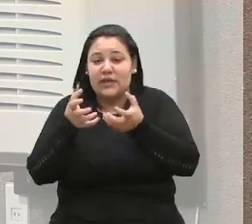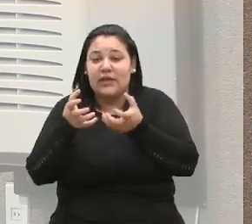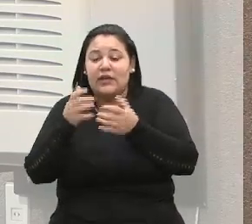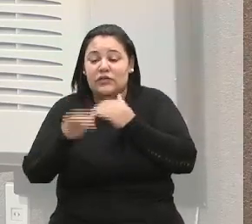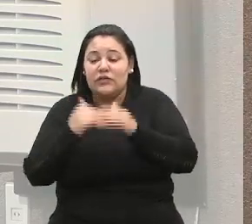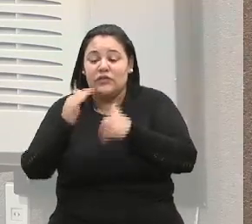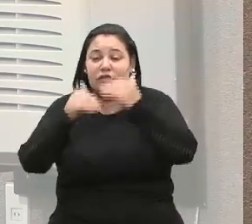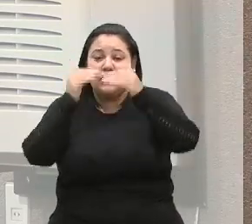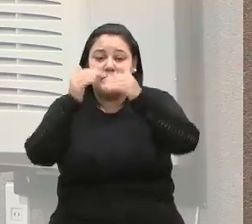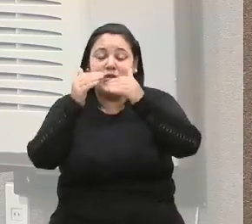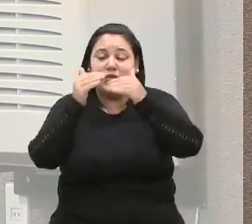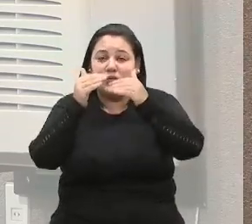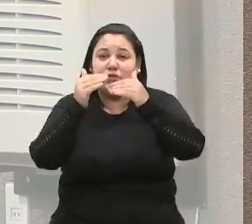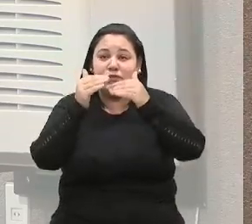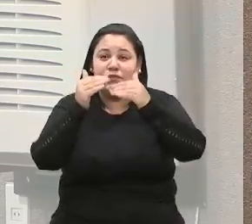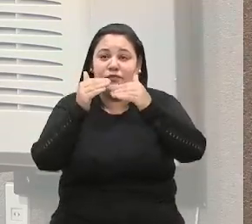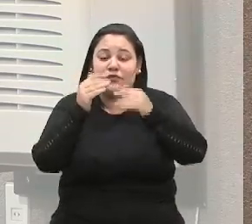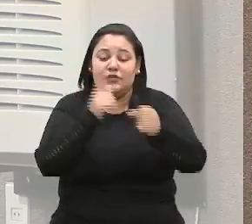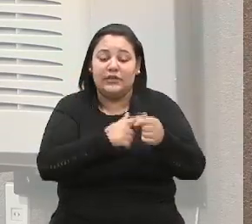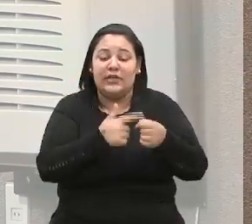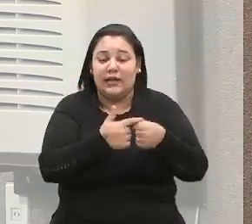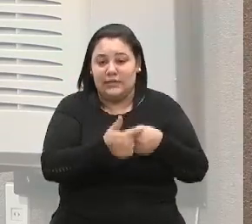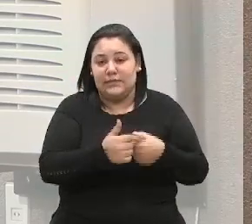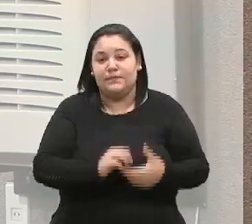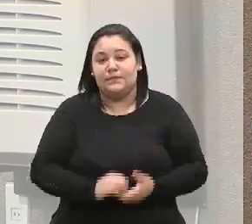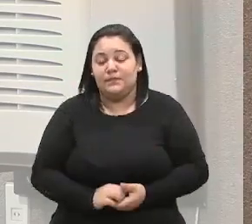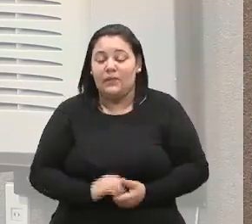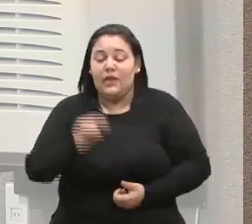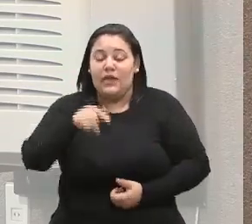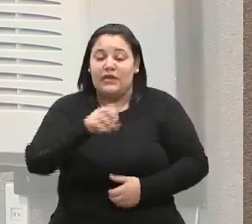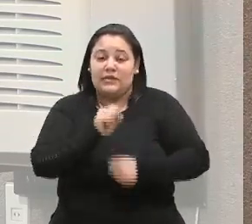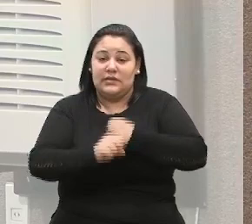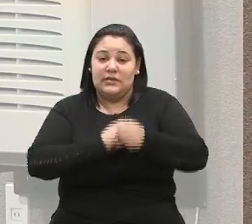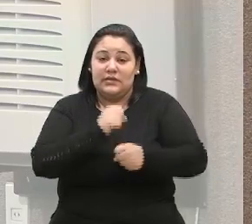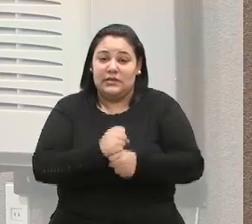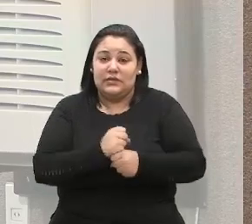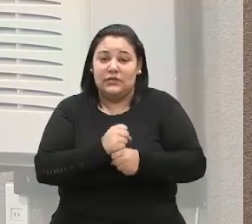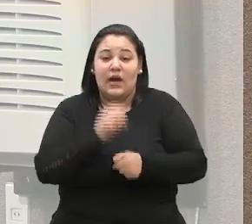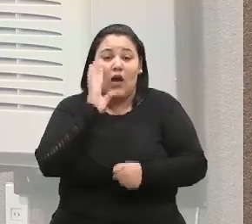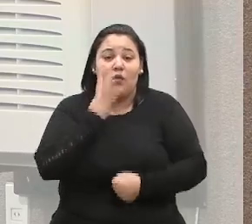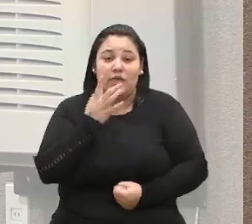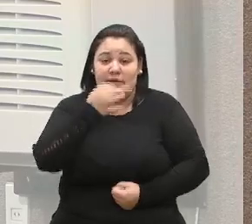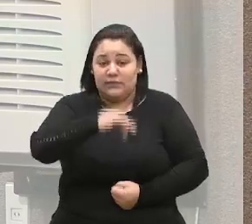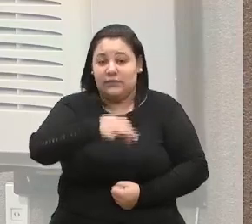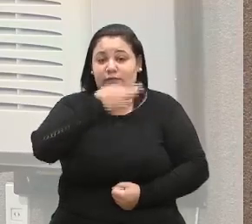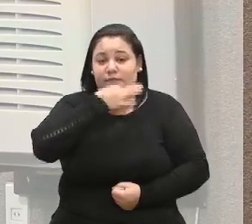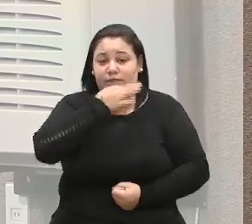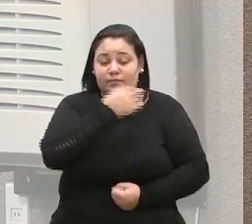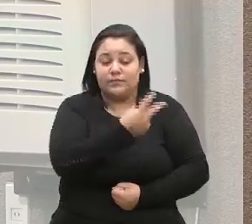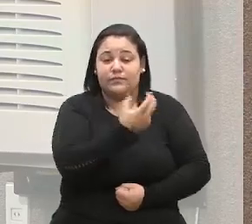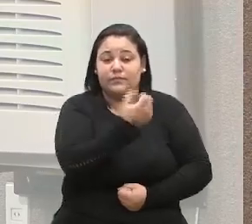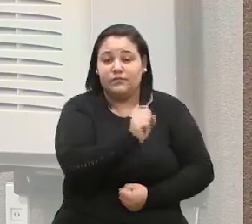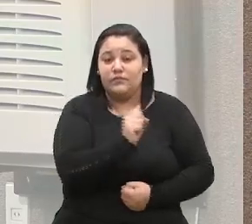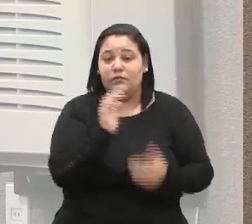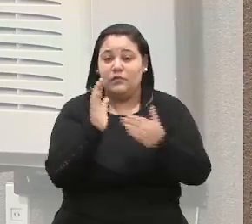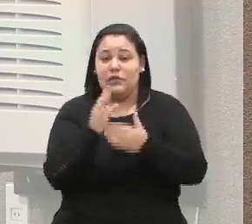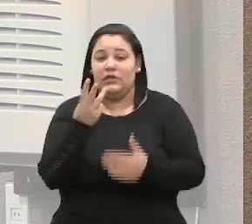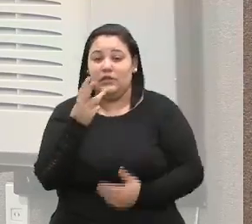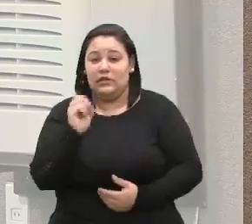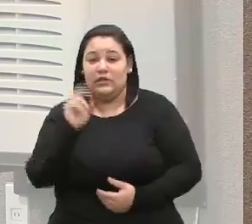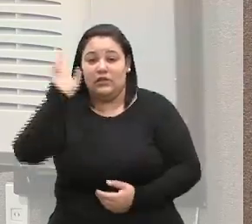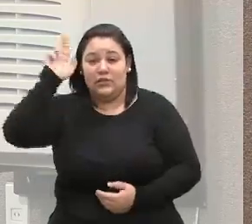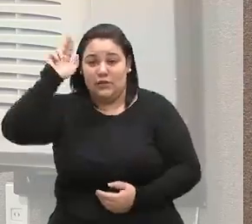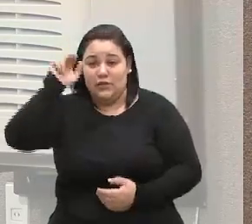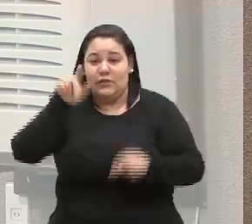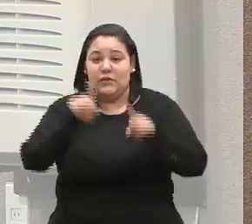rede de cidades irmãs do mundo. Este ano, a conferência, então, acontece em Caxias do Sul, de 28 a 30 de abril. Portanto,